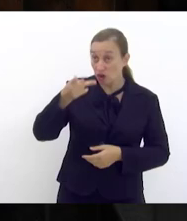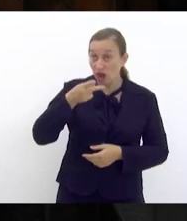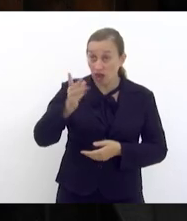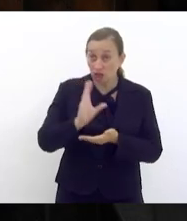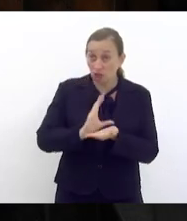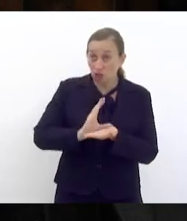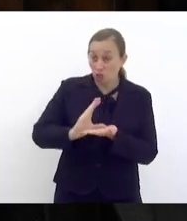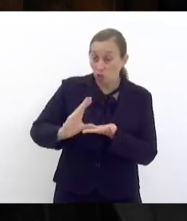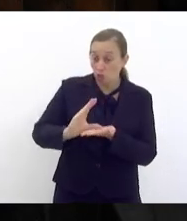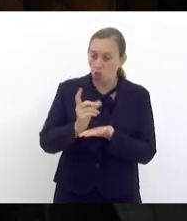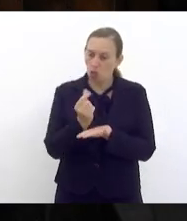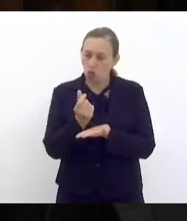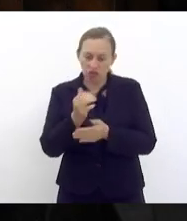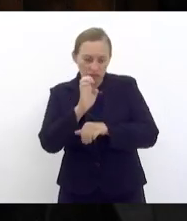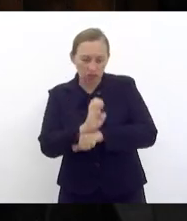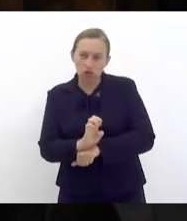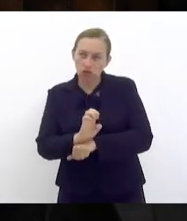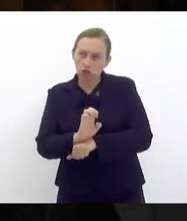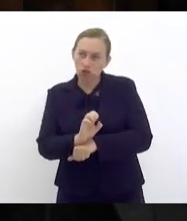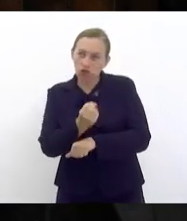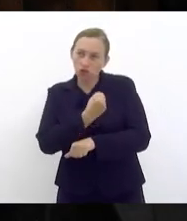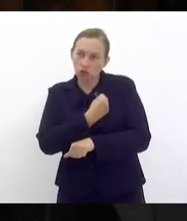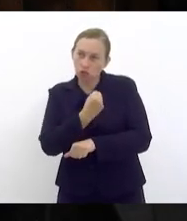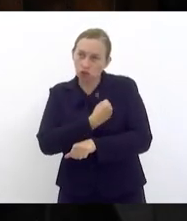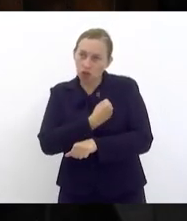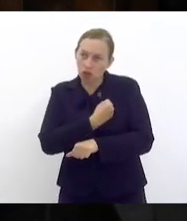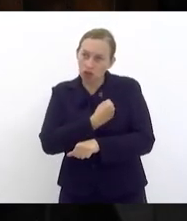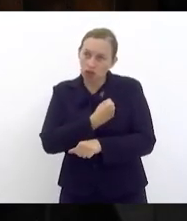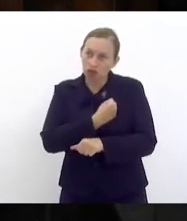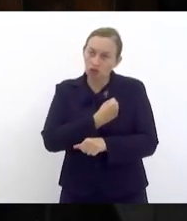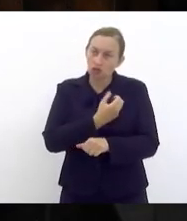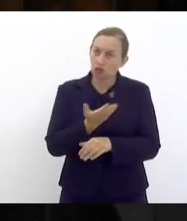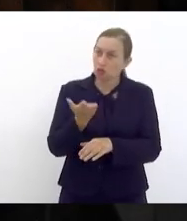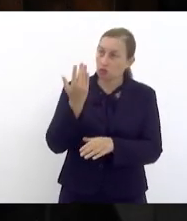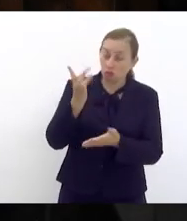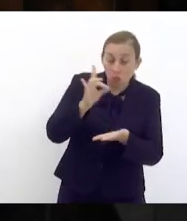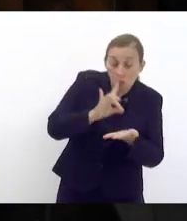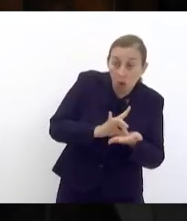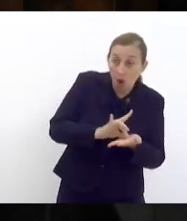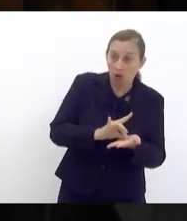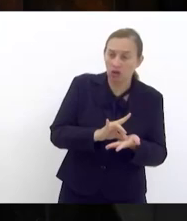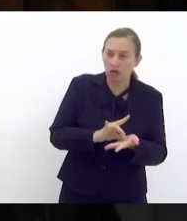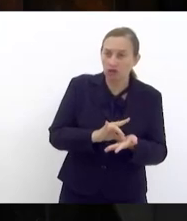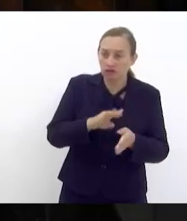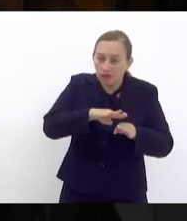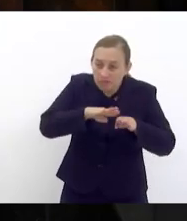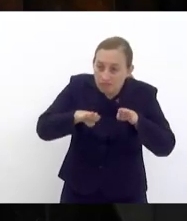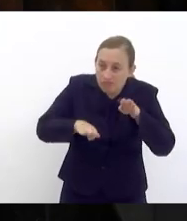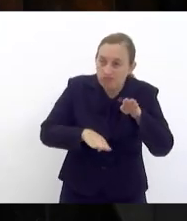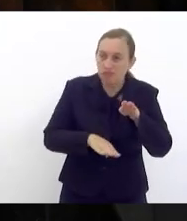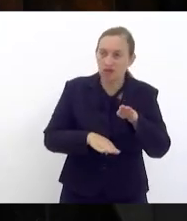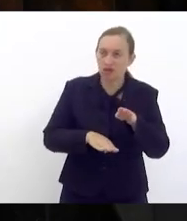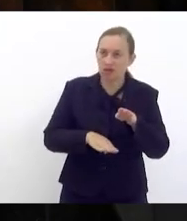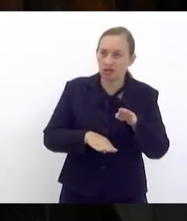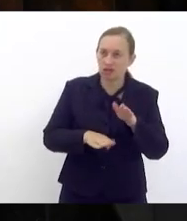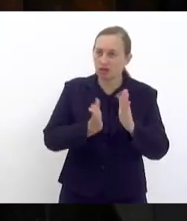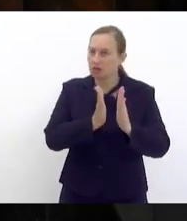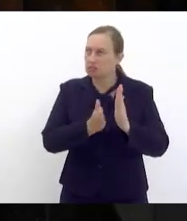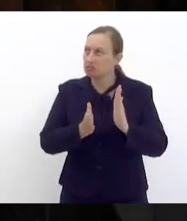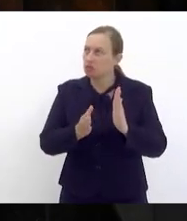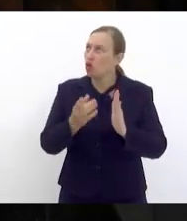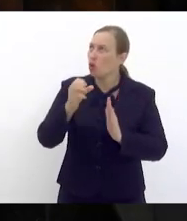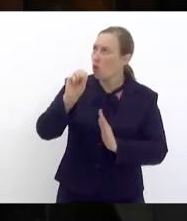Estado, entre o número do orçamento e o número real, vai ficar abaixo na ordem